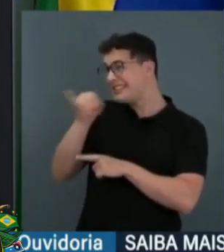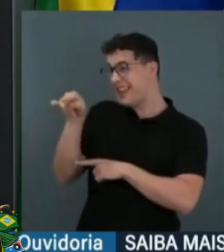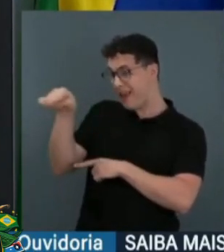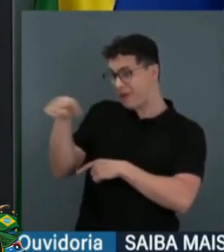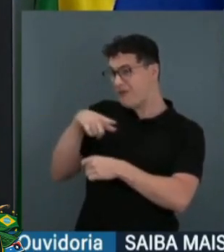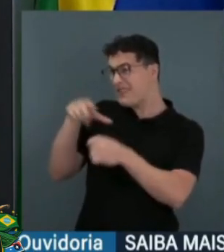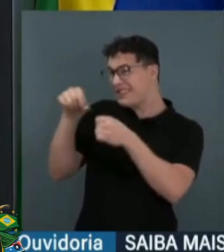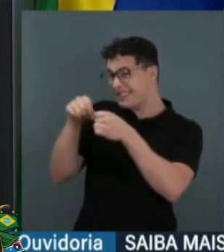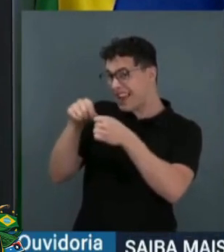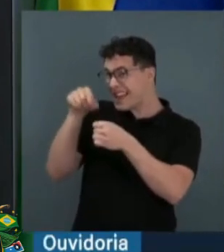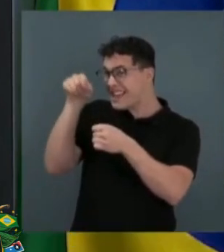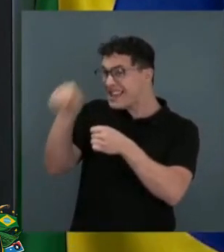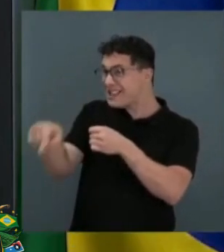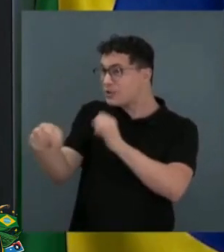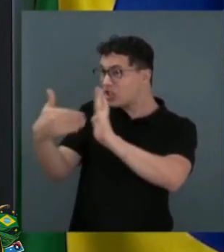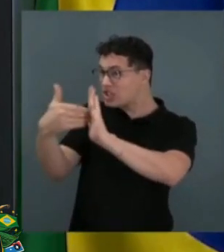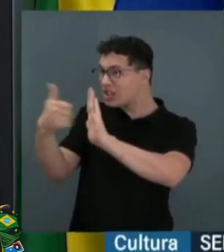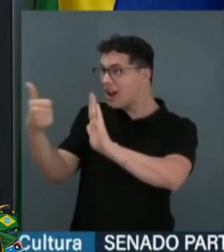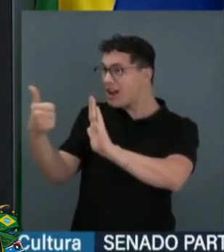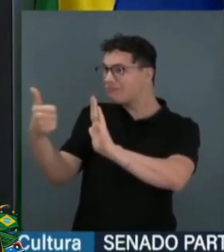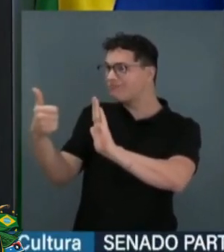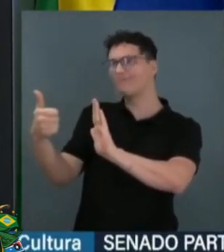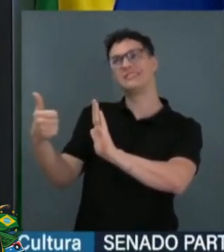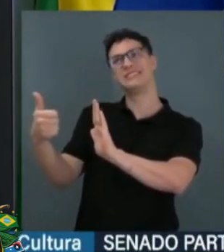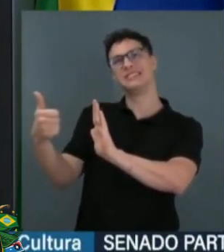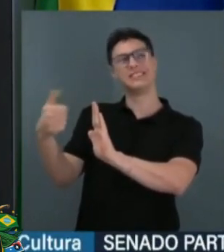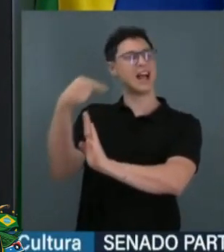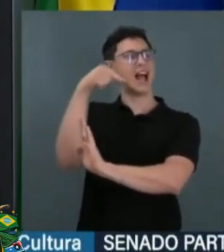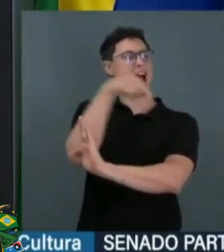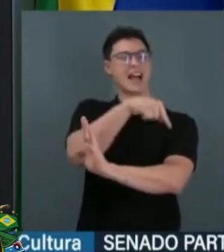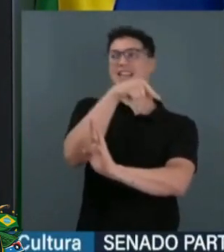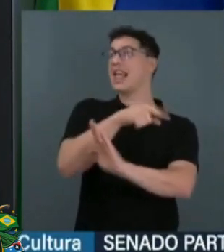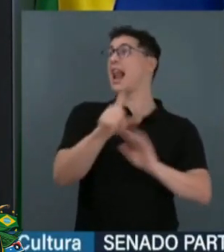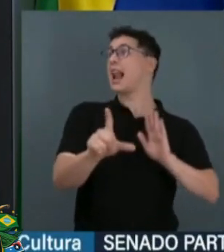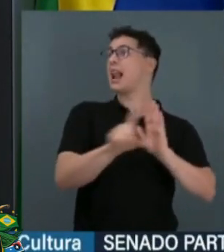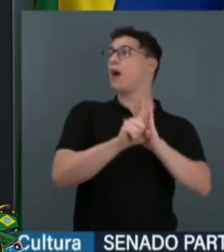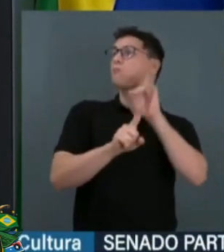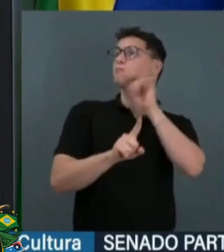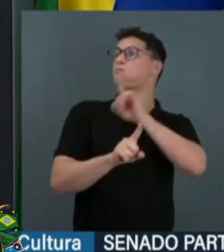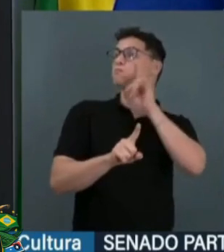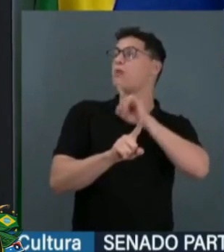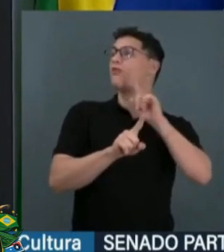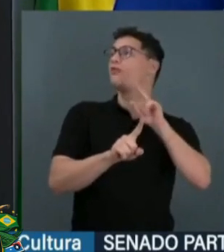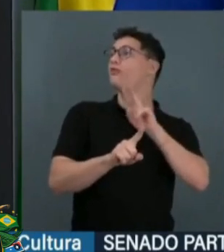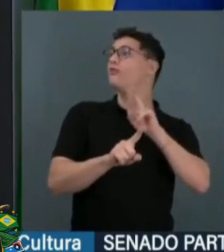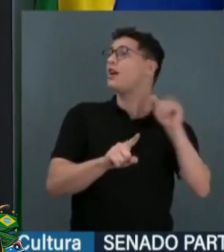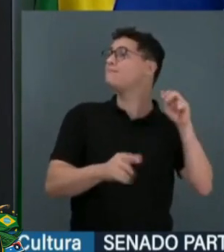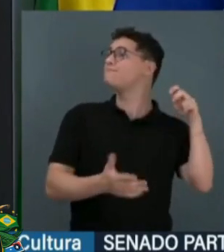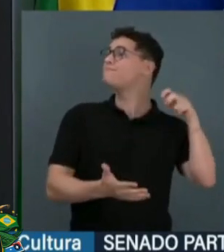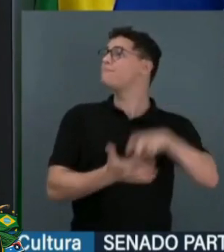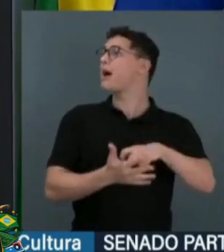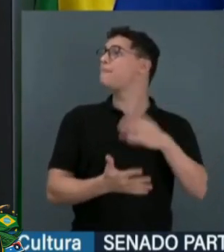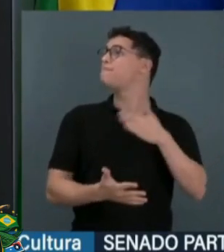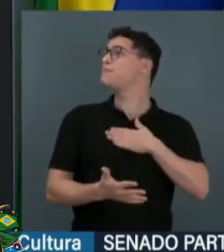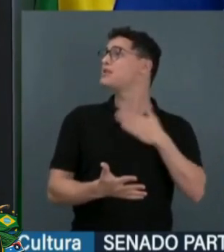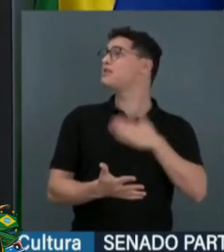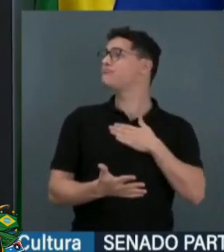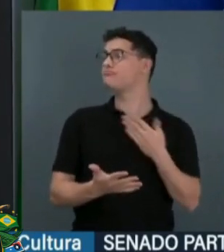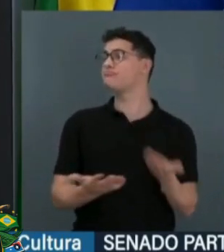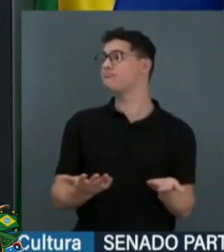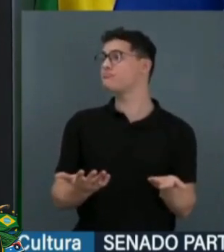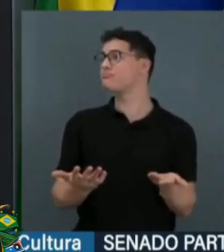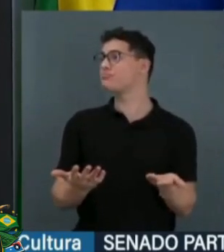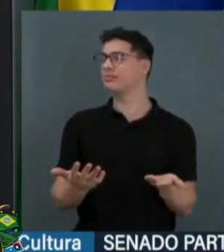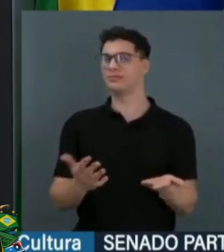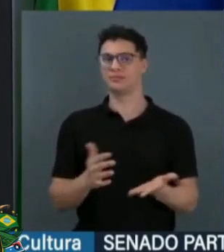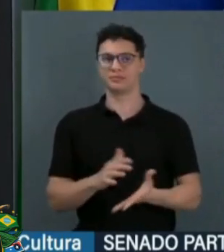infringindo a Constituição, eu tenho que responder aqui na lei americana, a lei que pune empresas que não obedecem às